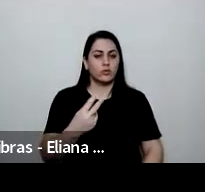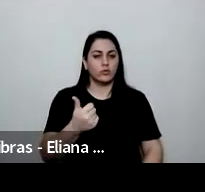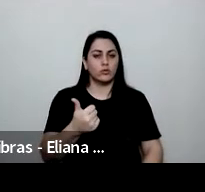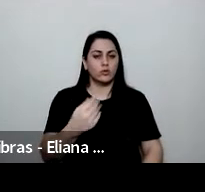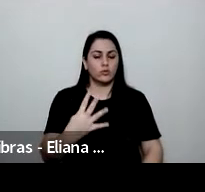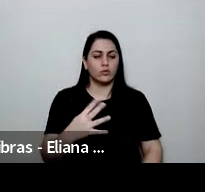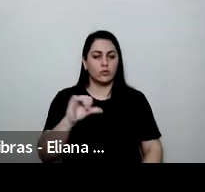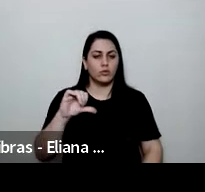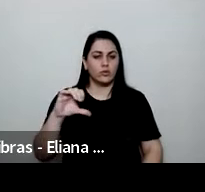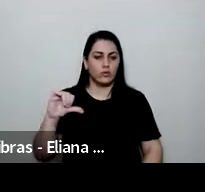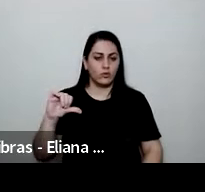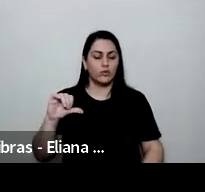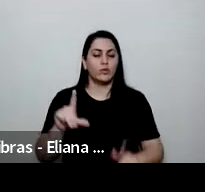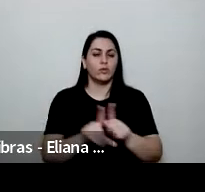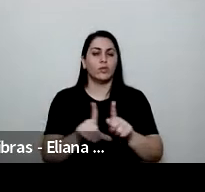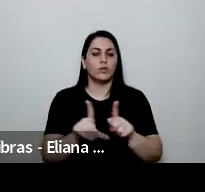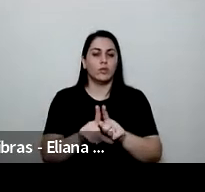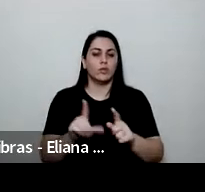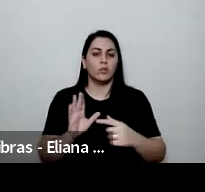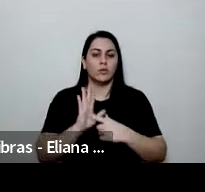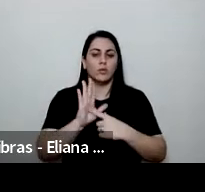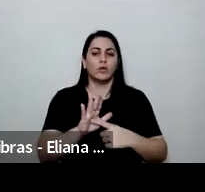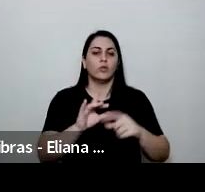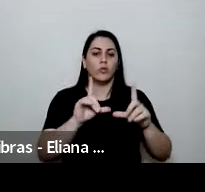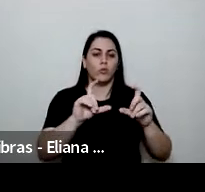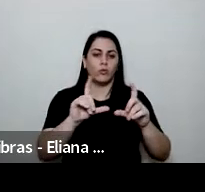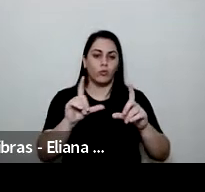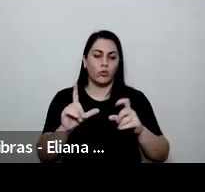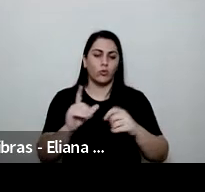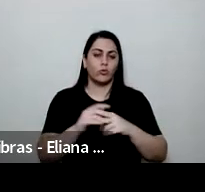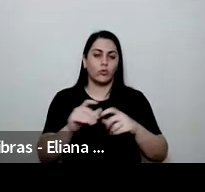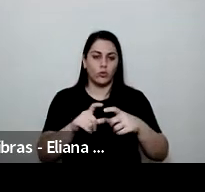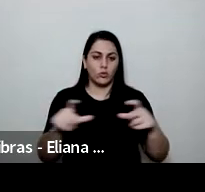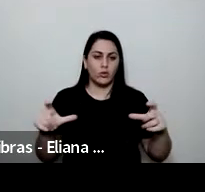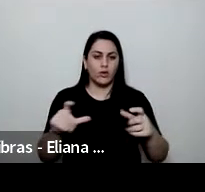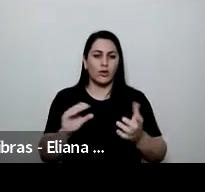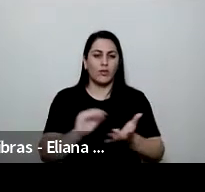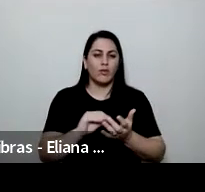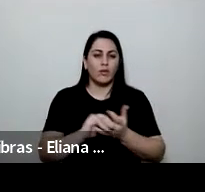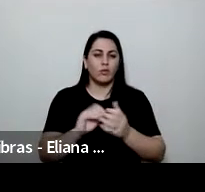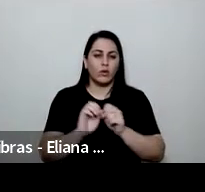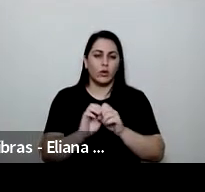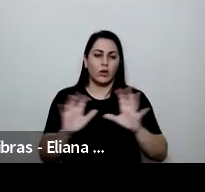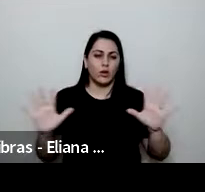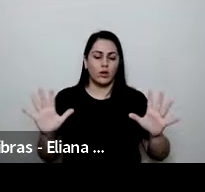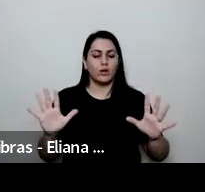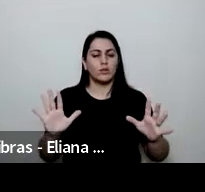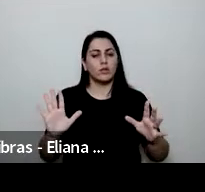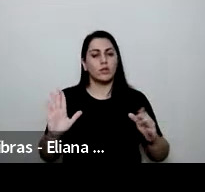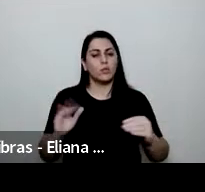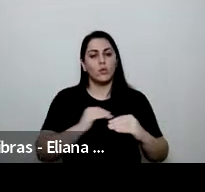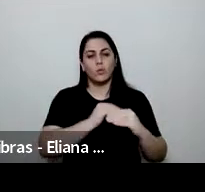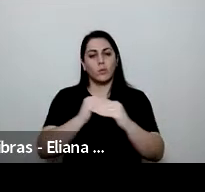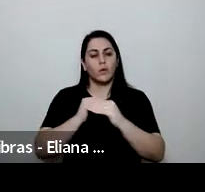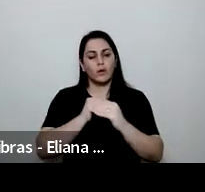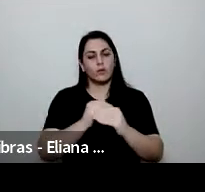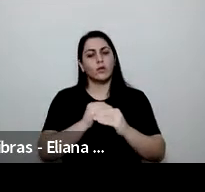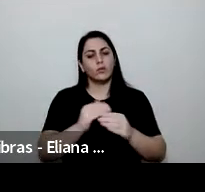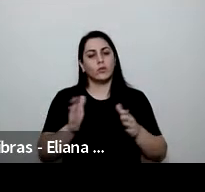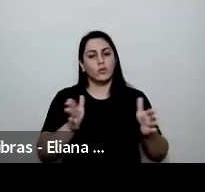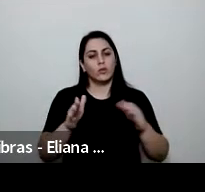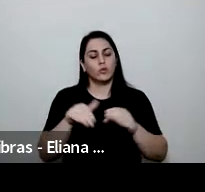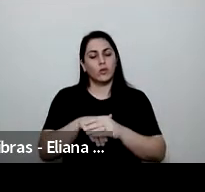1499 bem Como apresentar fotografia para cada cola dos padrões exigidos pela legislação eleitoral